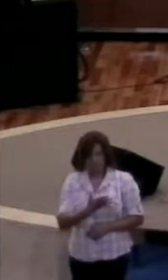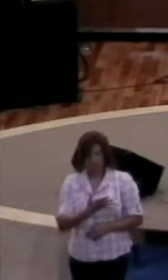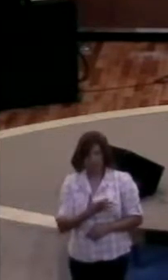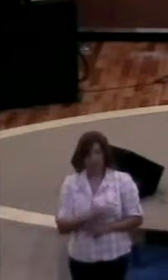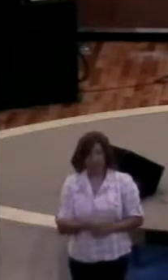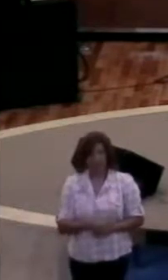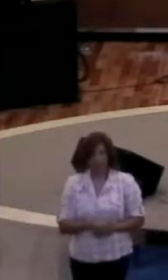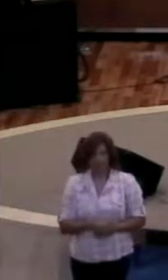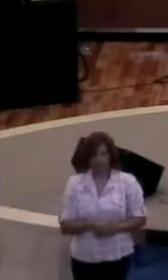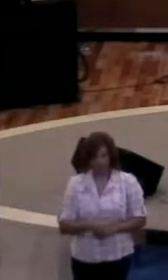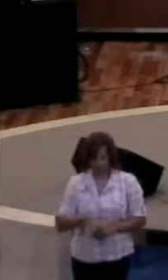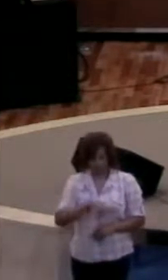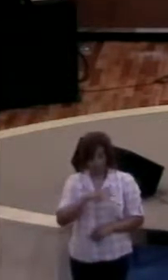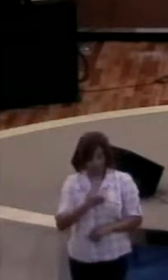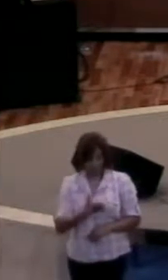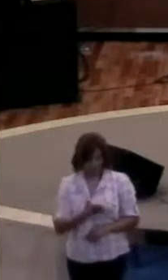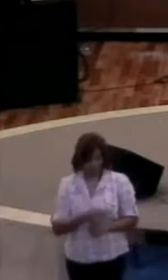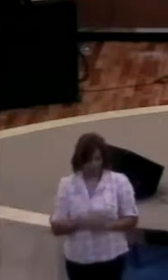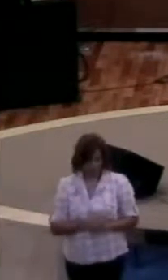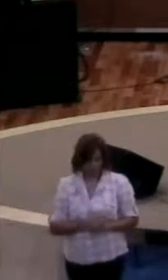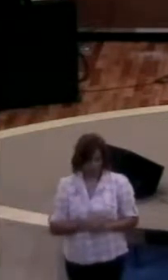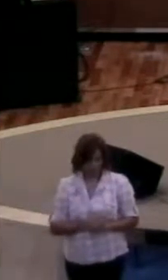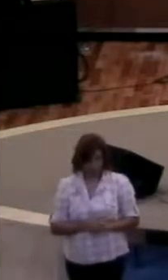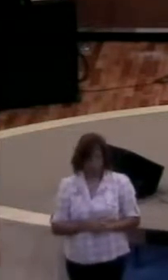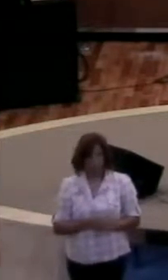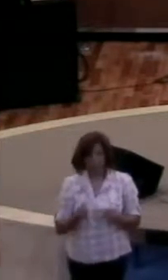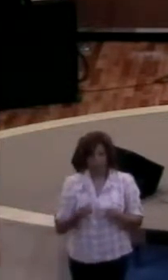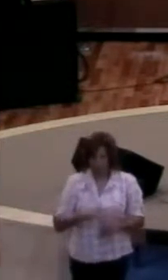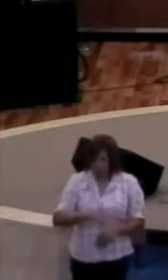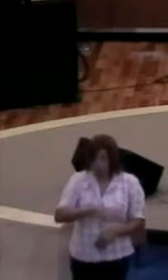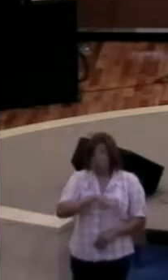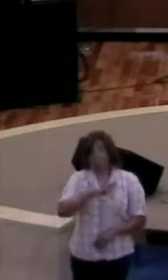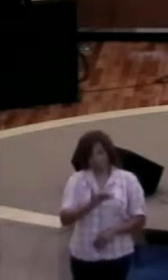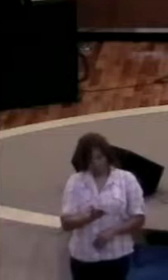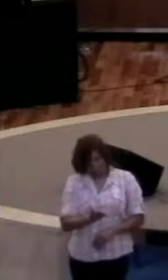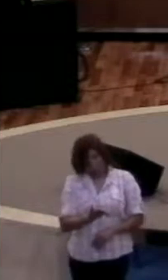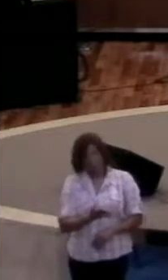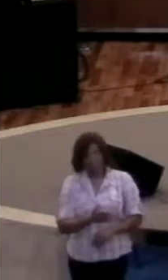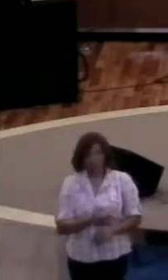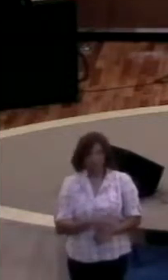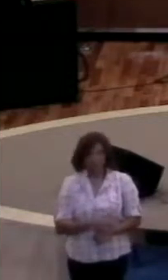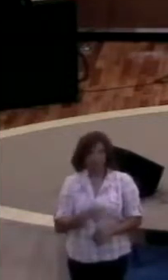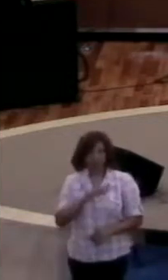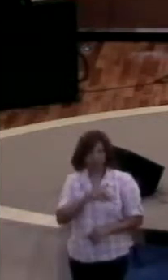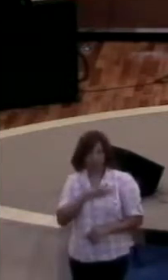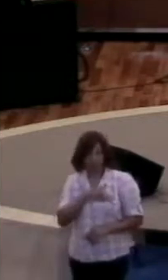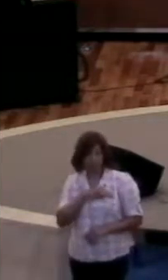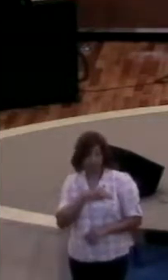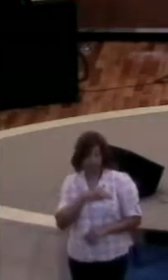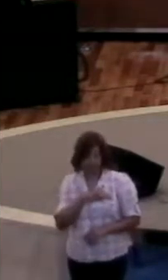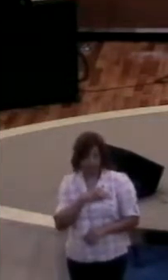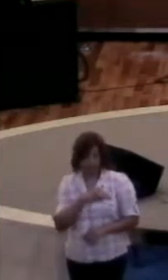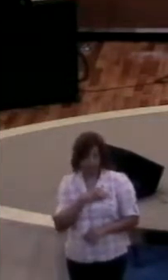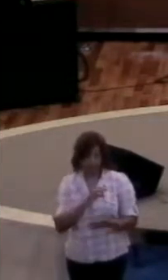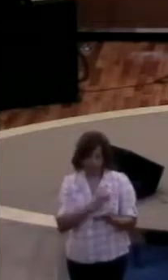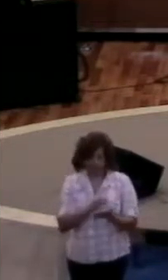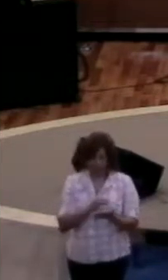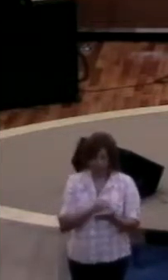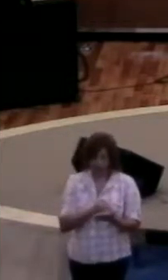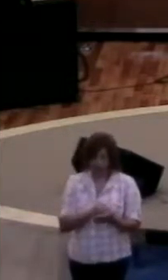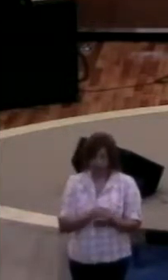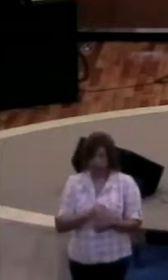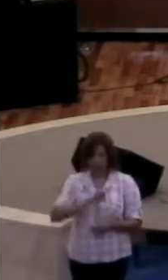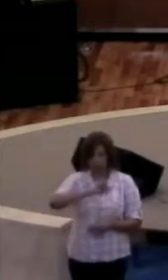muito audacioso, e por que não dizer, foi muito corajoso. O evangelista Mateus escreveu o seu evangelho para os